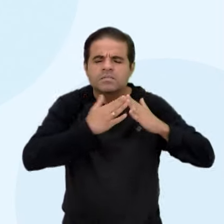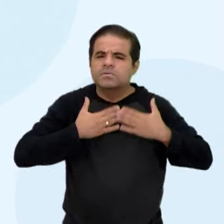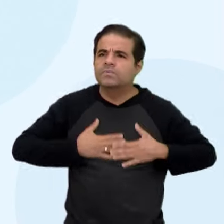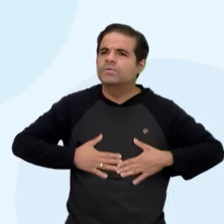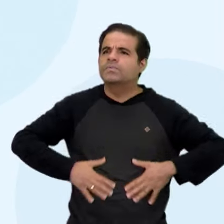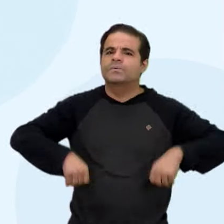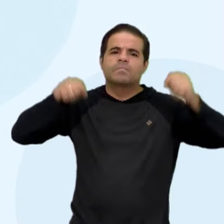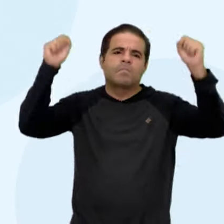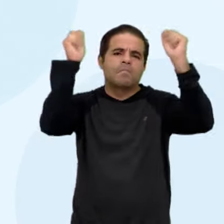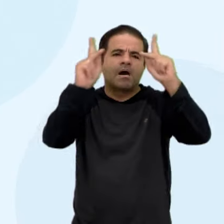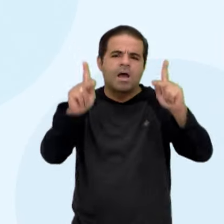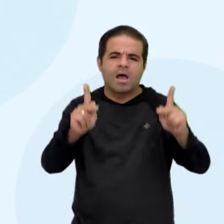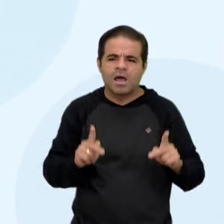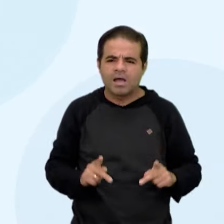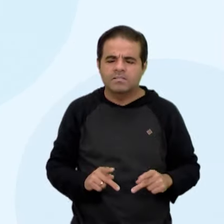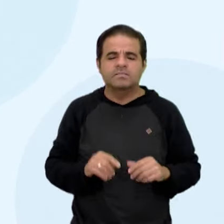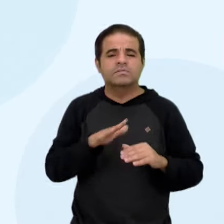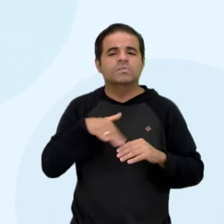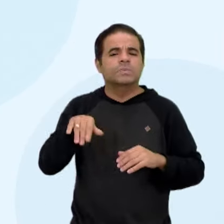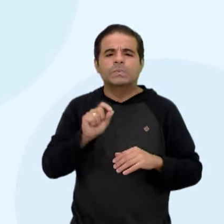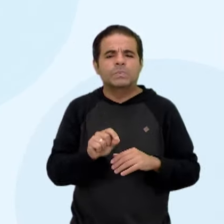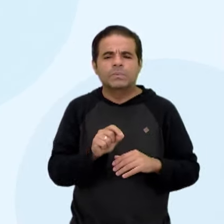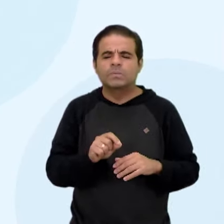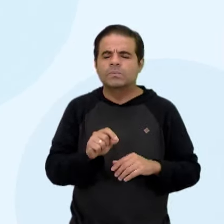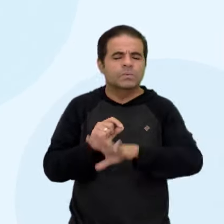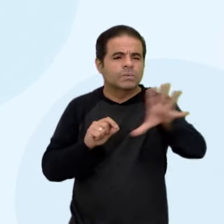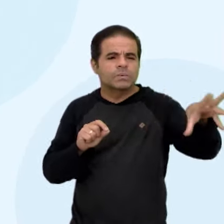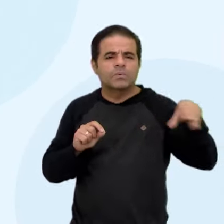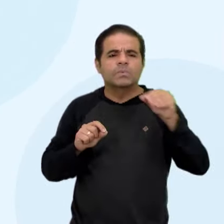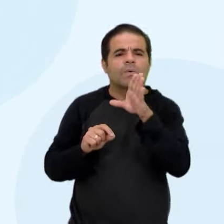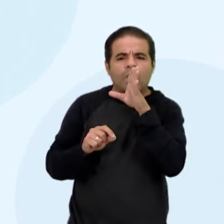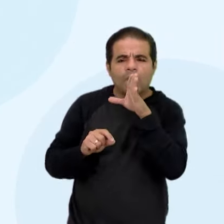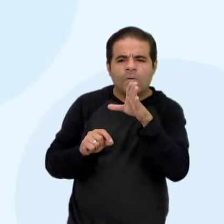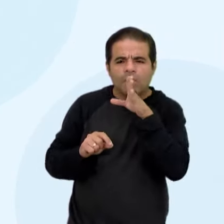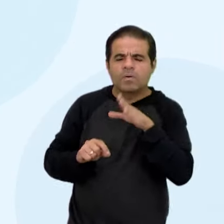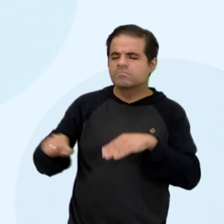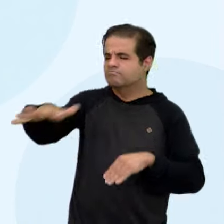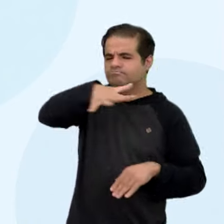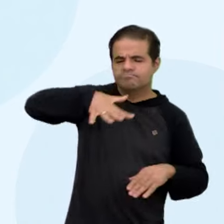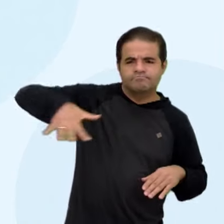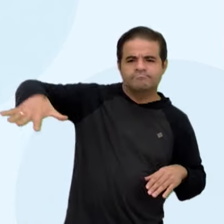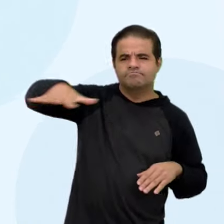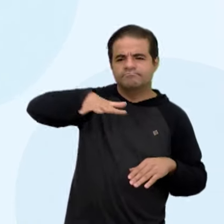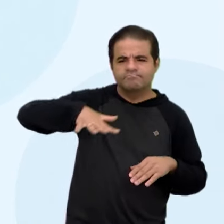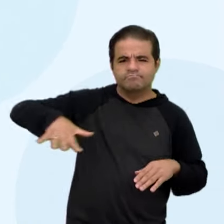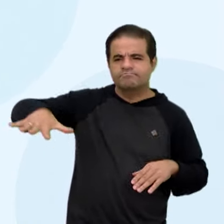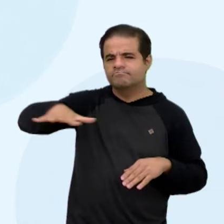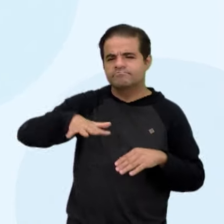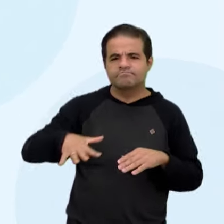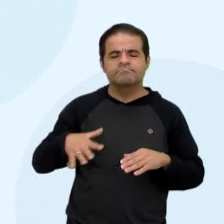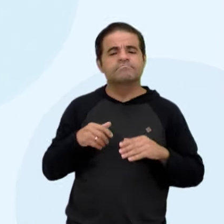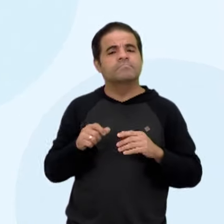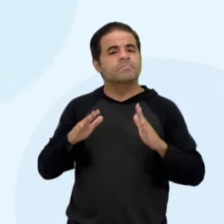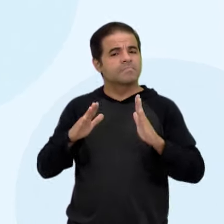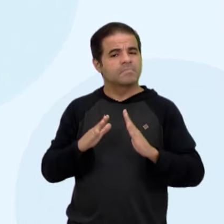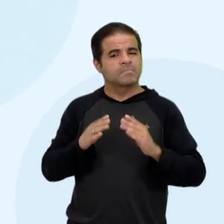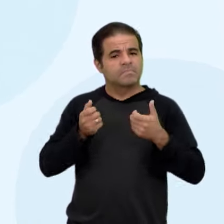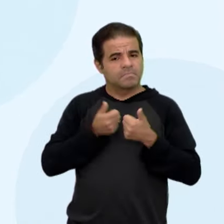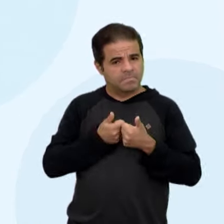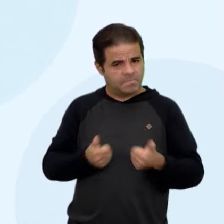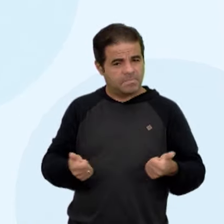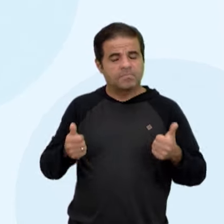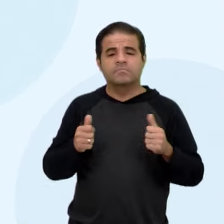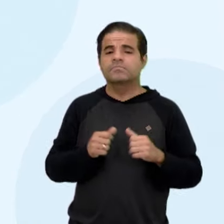Sul. Então é uma área conhecida aí, né, pelas agências espaciais. Área Desabitada do Pacífico